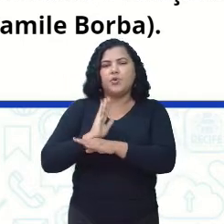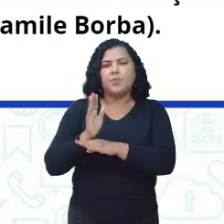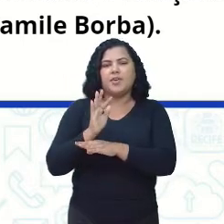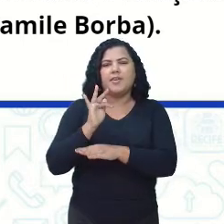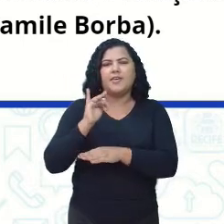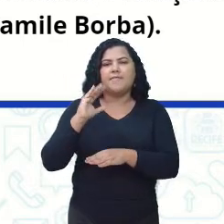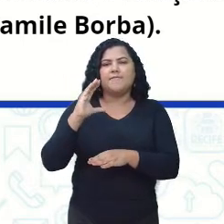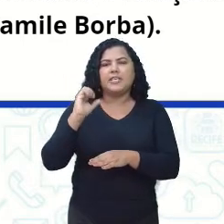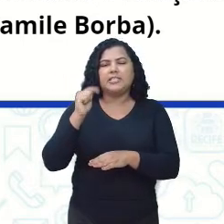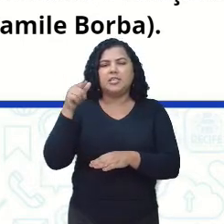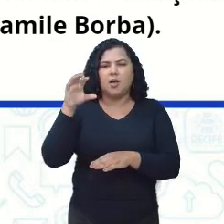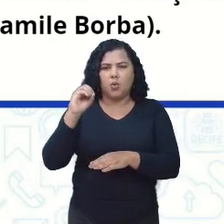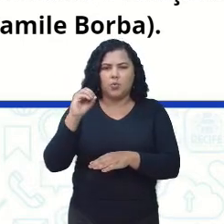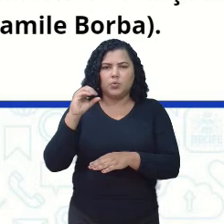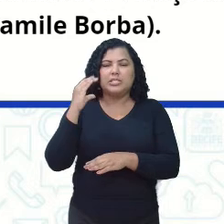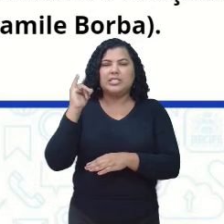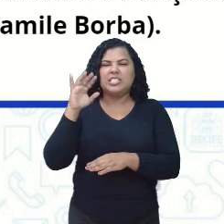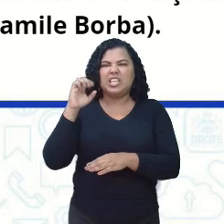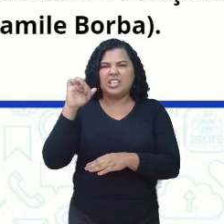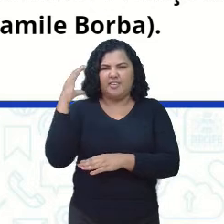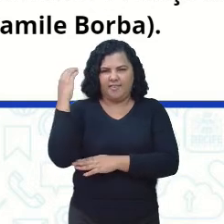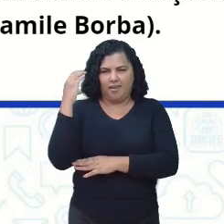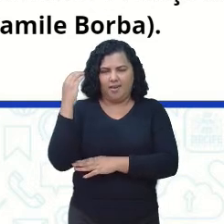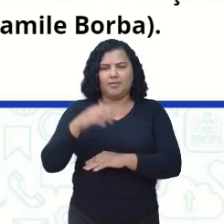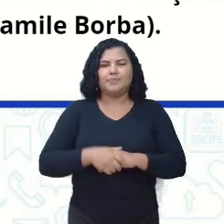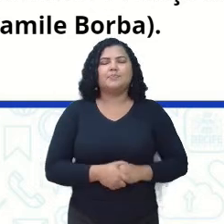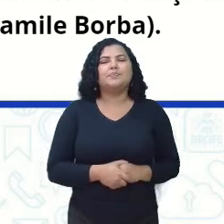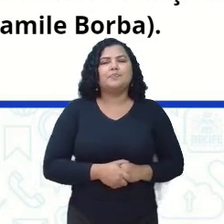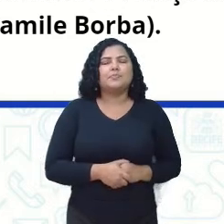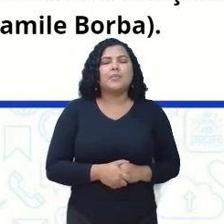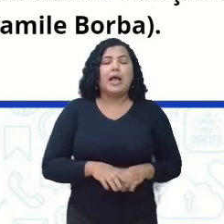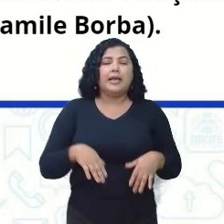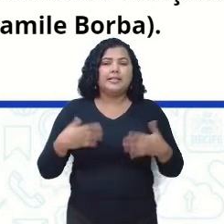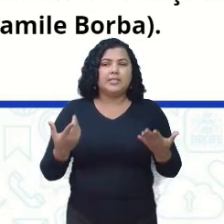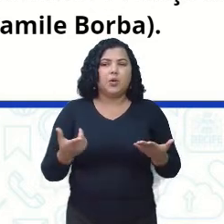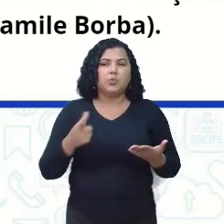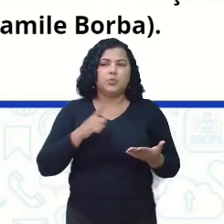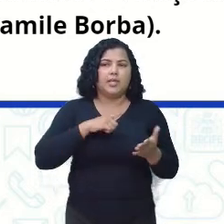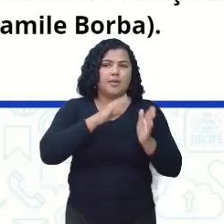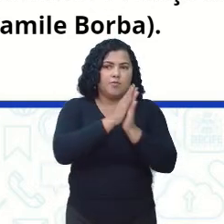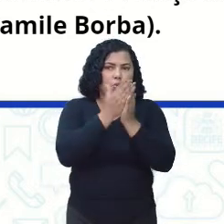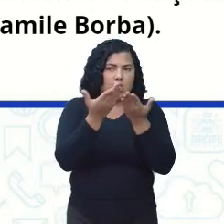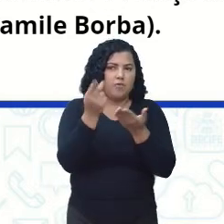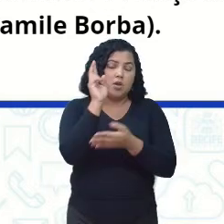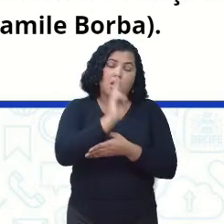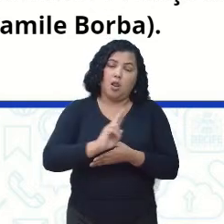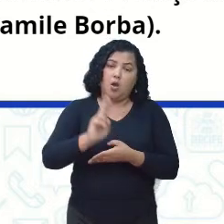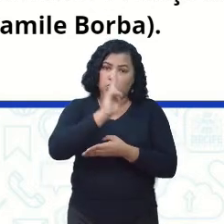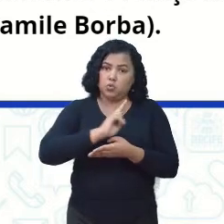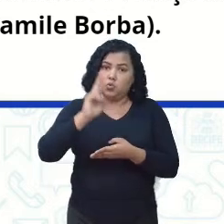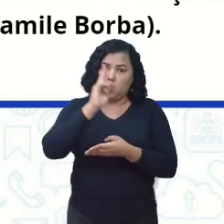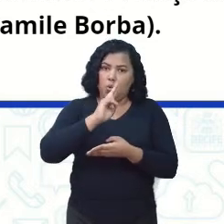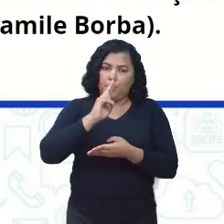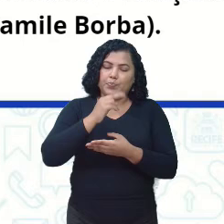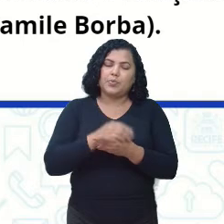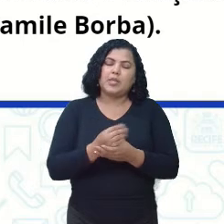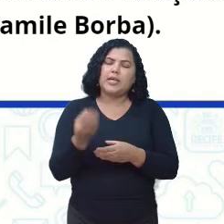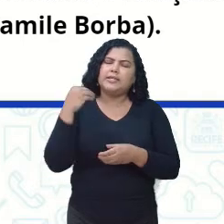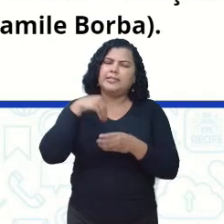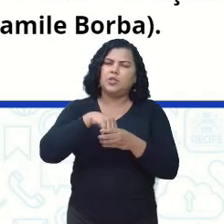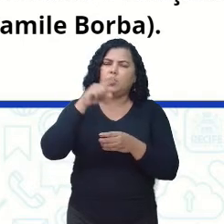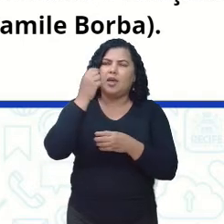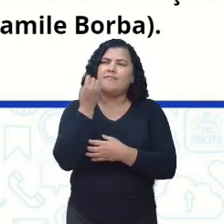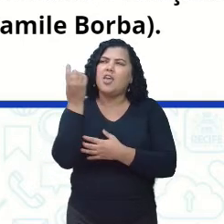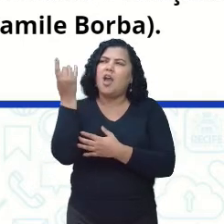é um dos livros da Octavia Butler, que, embora use a viagem no tempo como motivador da narrativa, está